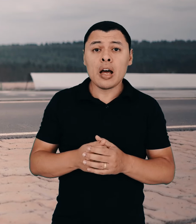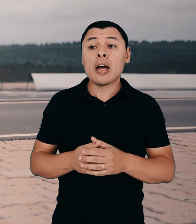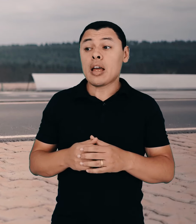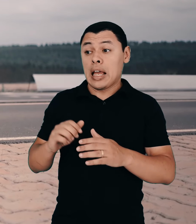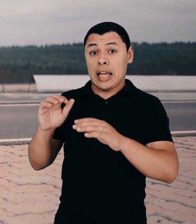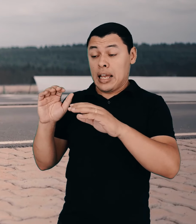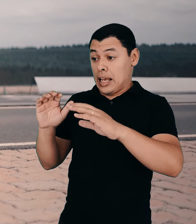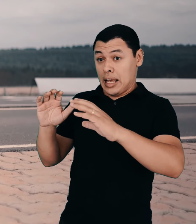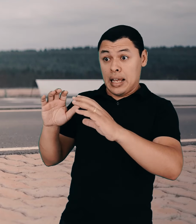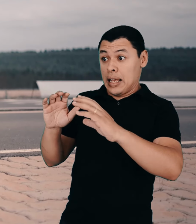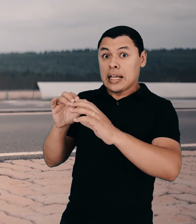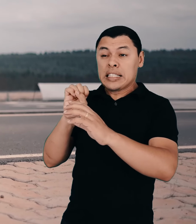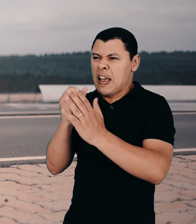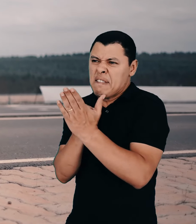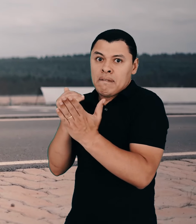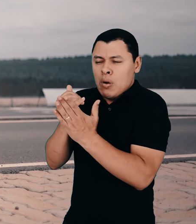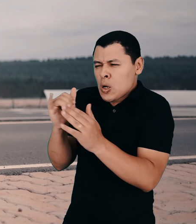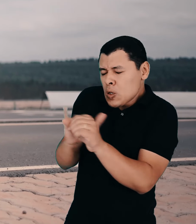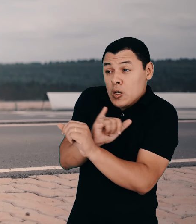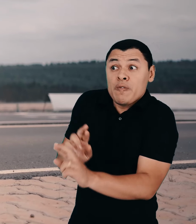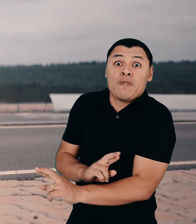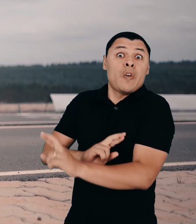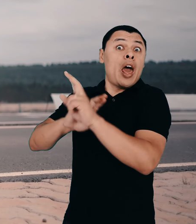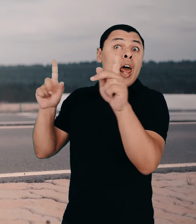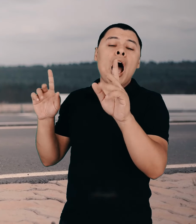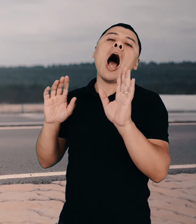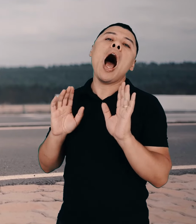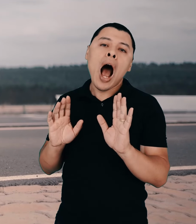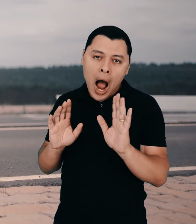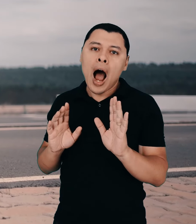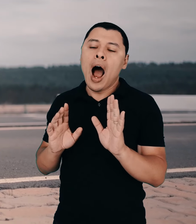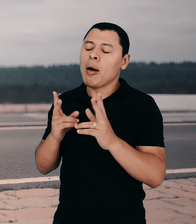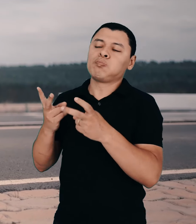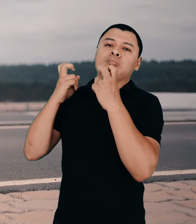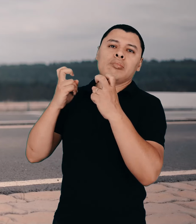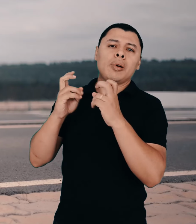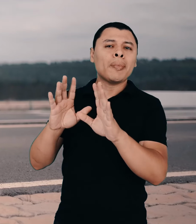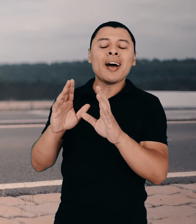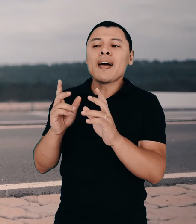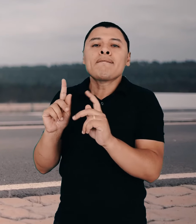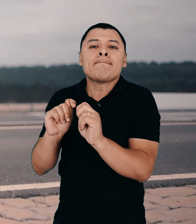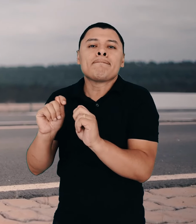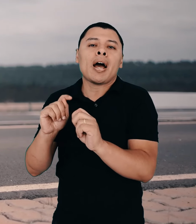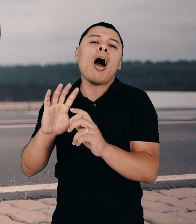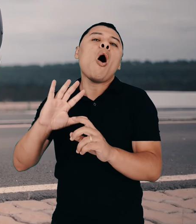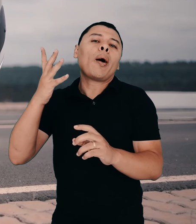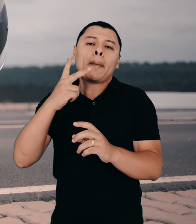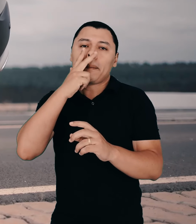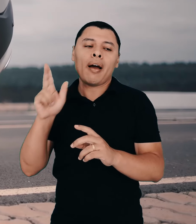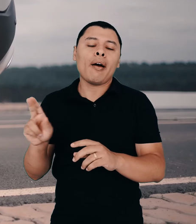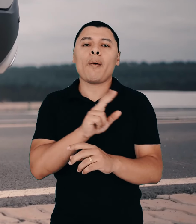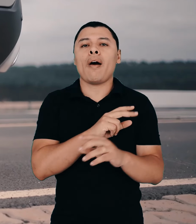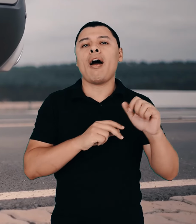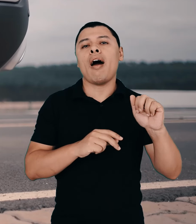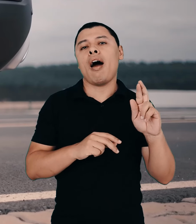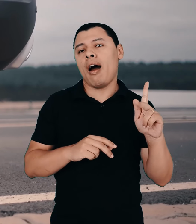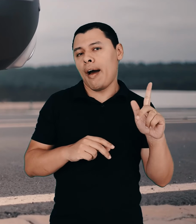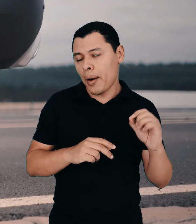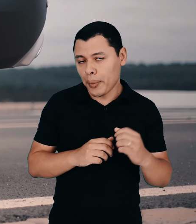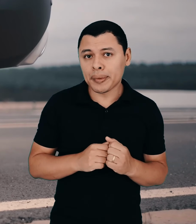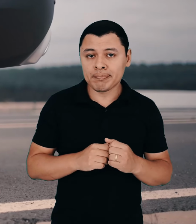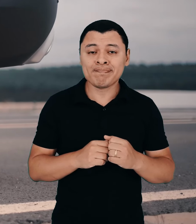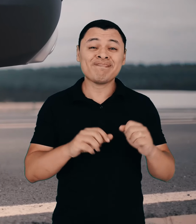amplia essa sensação de ser um Argo mais inchado, mais SUV, mas de fato aqui na verdade é uma plataforma nova. E vamos lá, tem algumas coisas que não ajudam